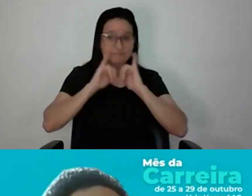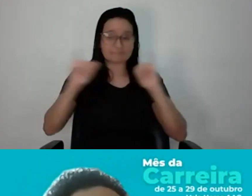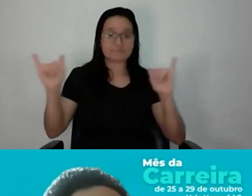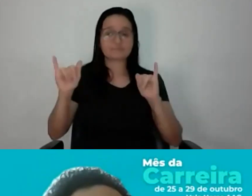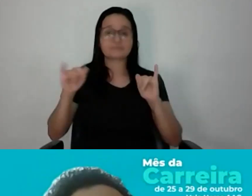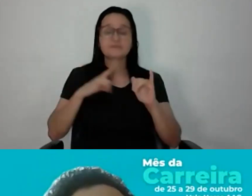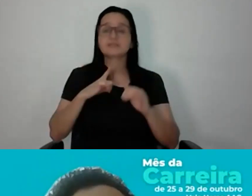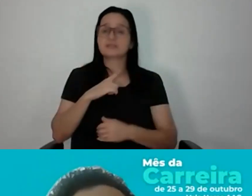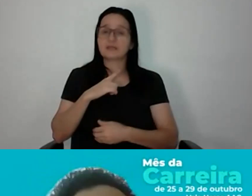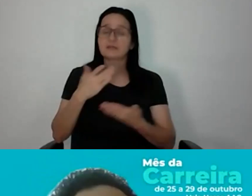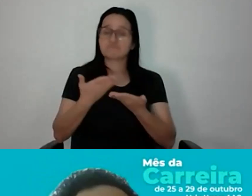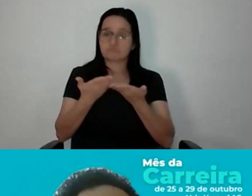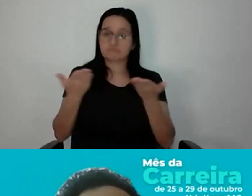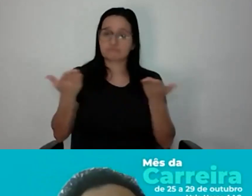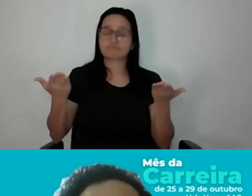para vocês